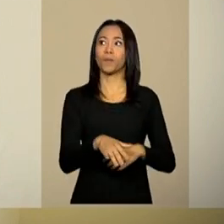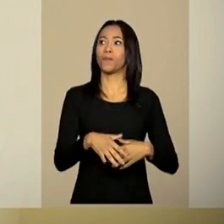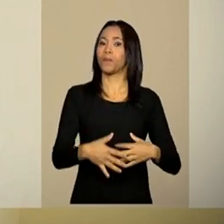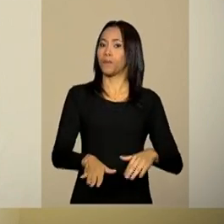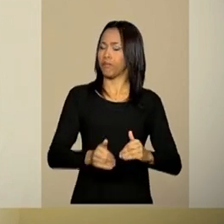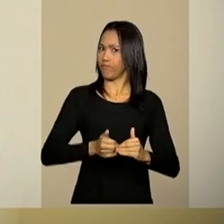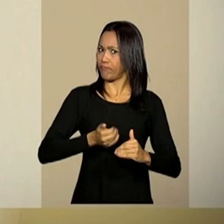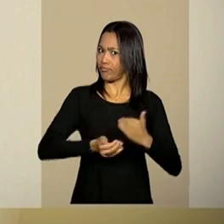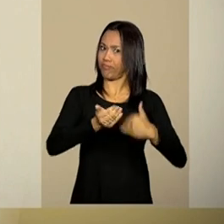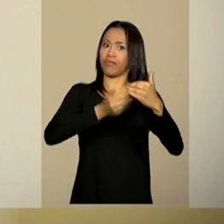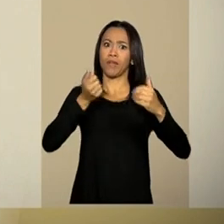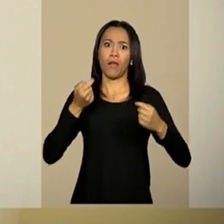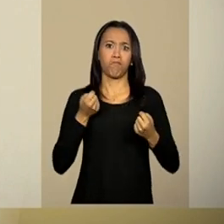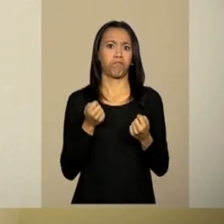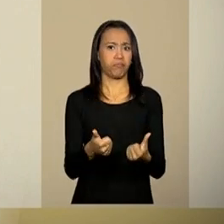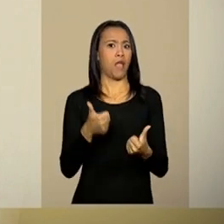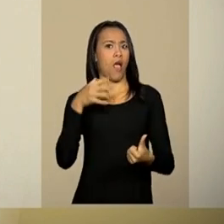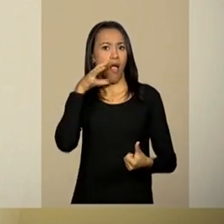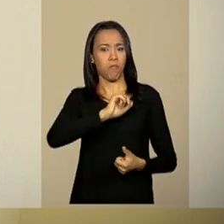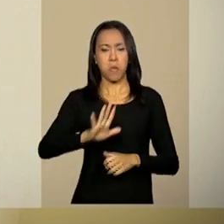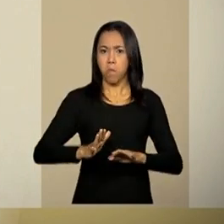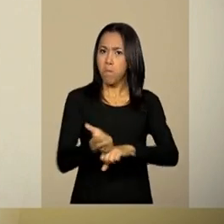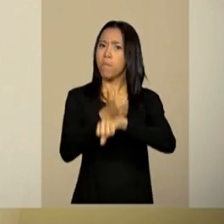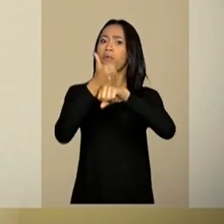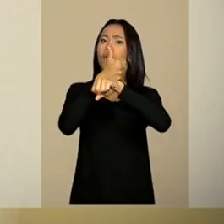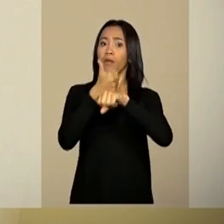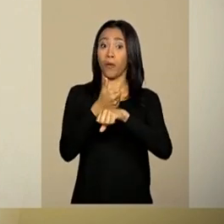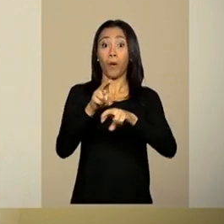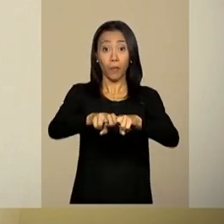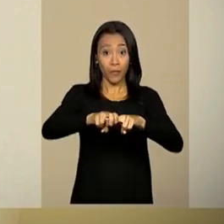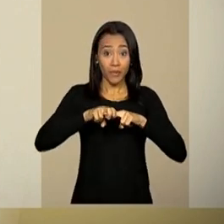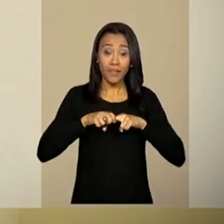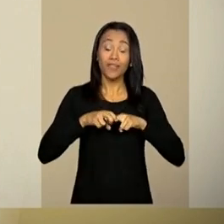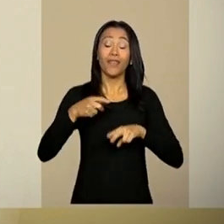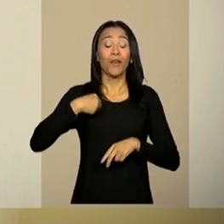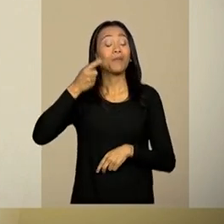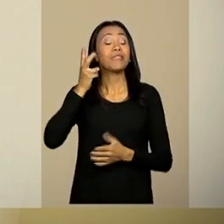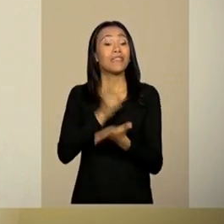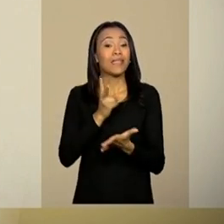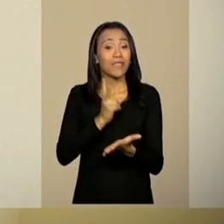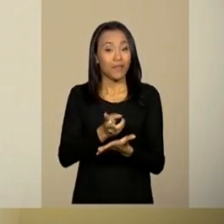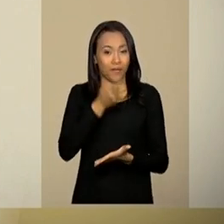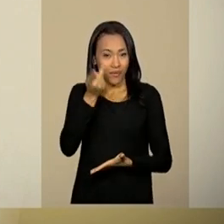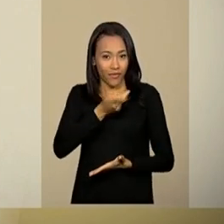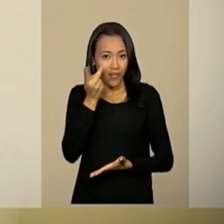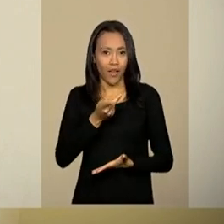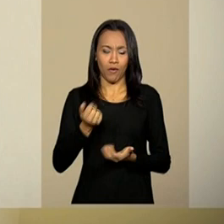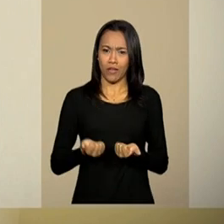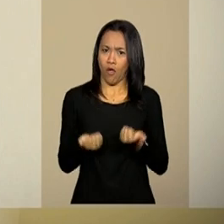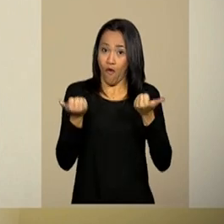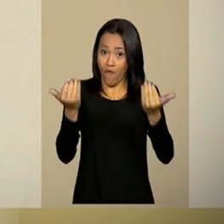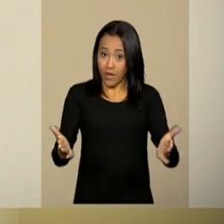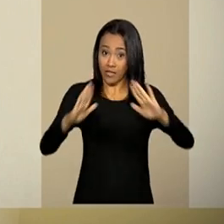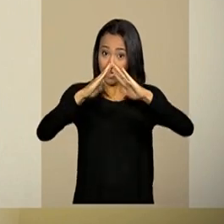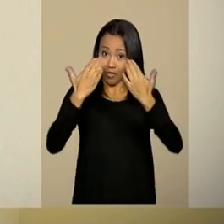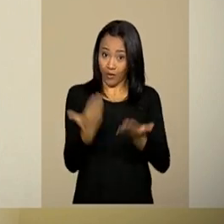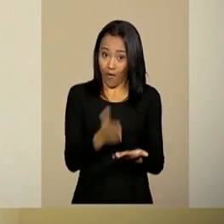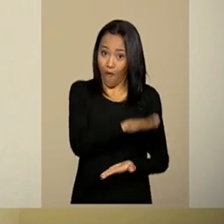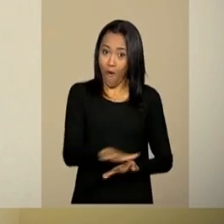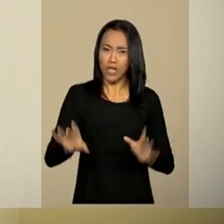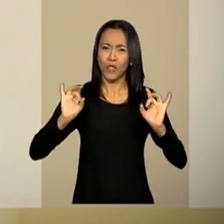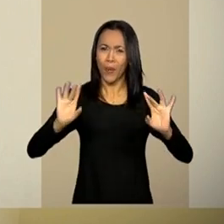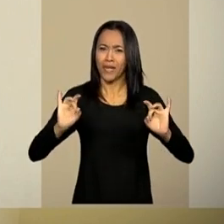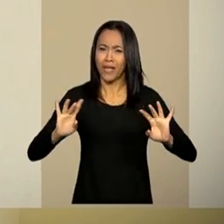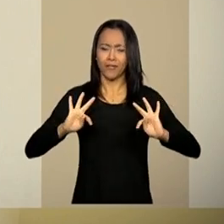desenvolver mais e muito melhor por isso Luciano eu sempre digo que oferecer creche de boa qualidade